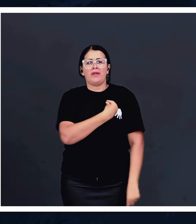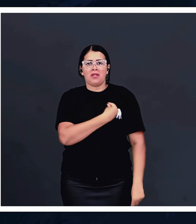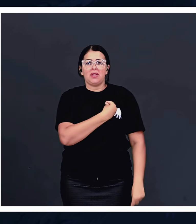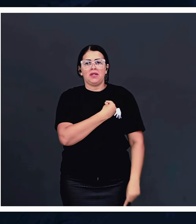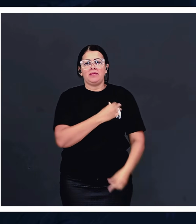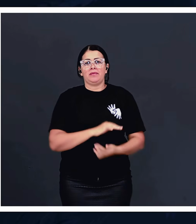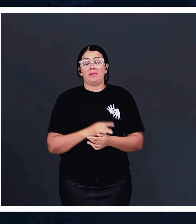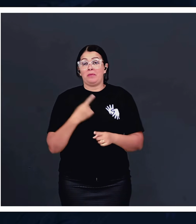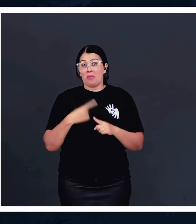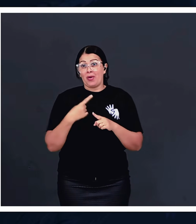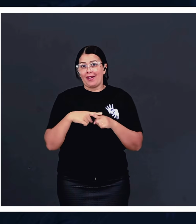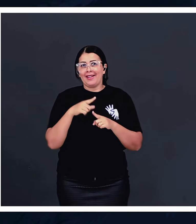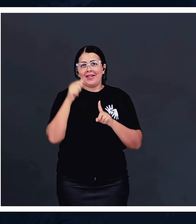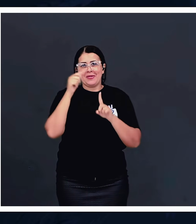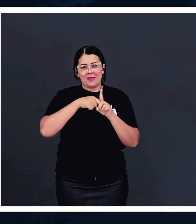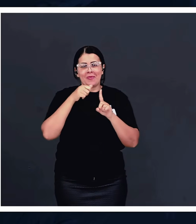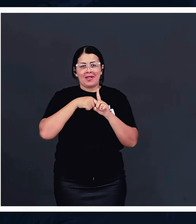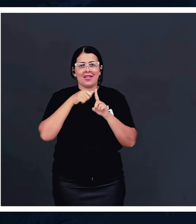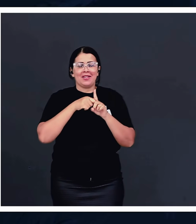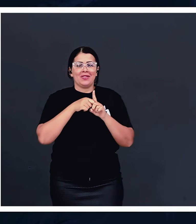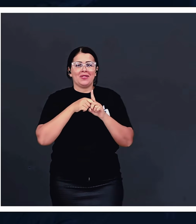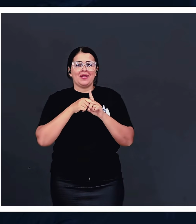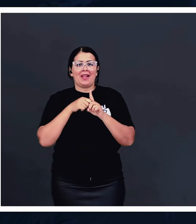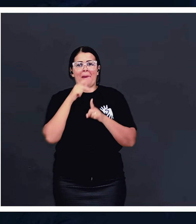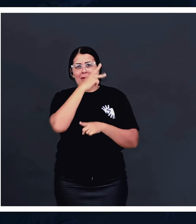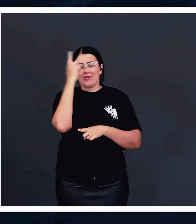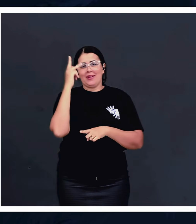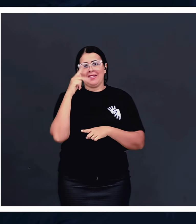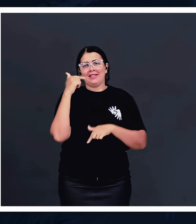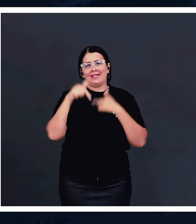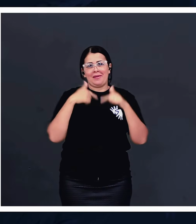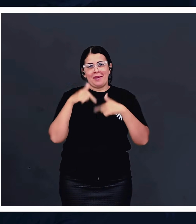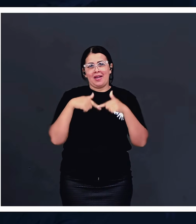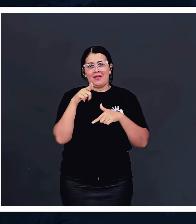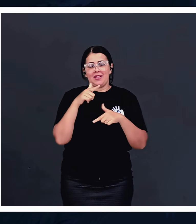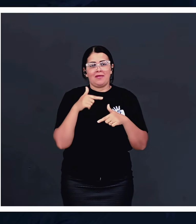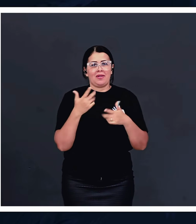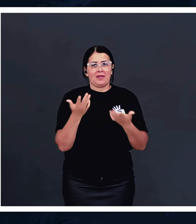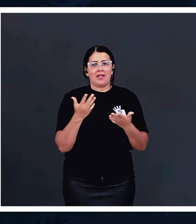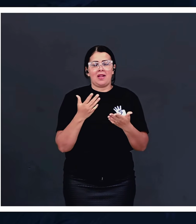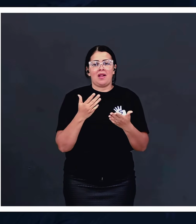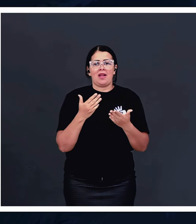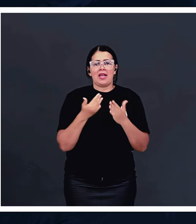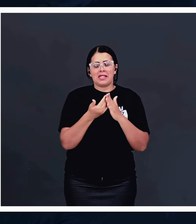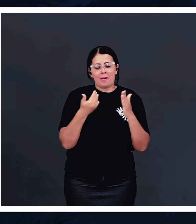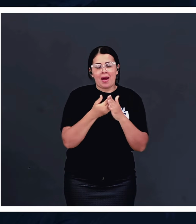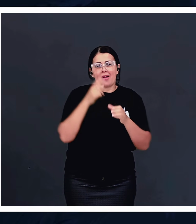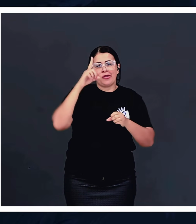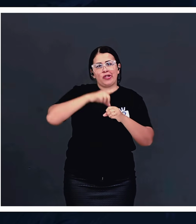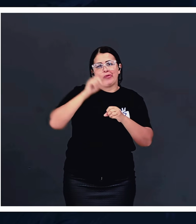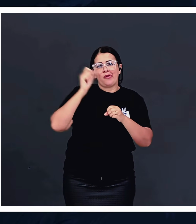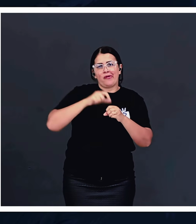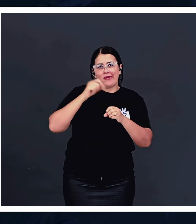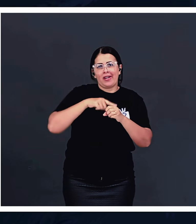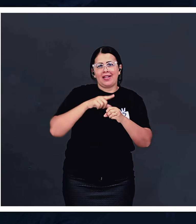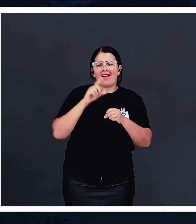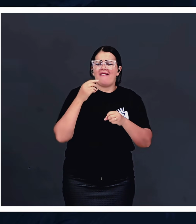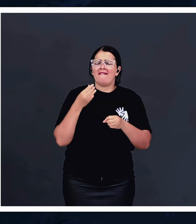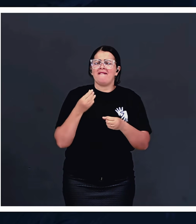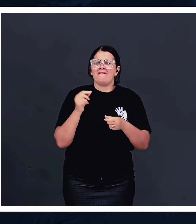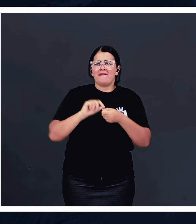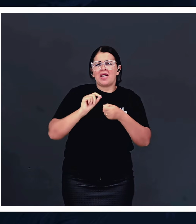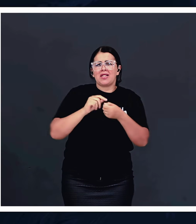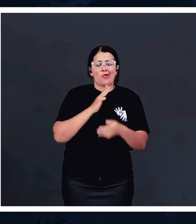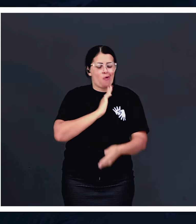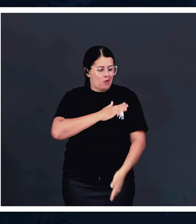estamos no mês do trabalhador. Você que vai separar o seu dízimo, sua oferta, faça isso com o